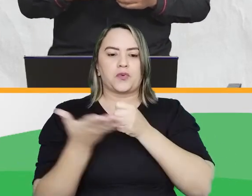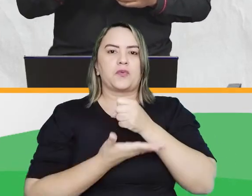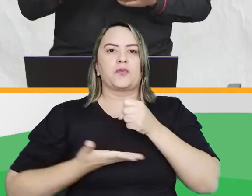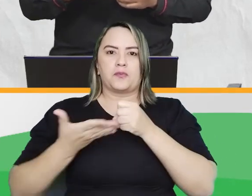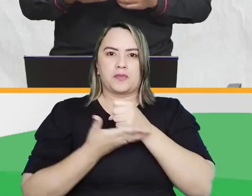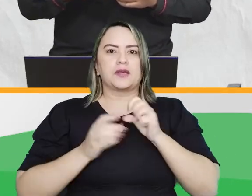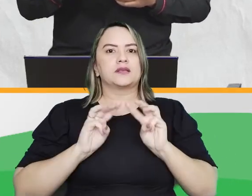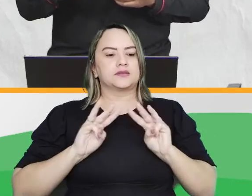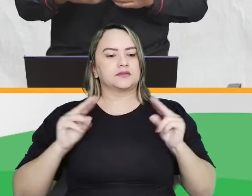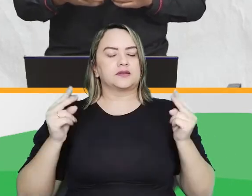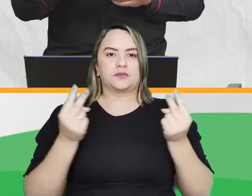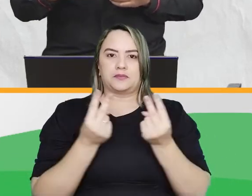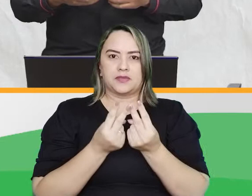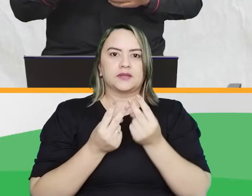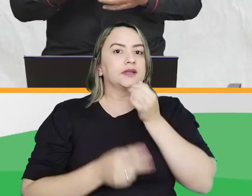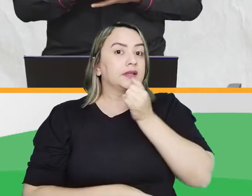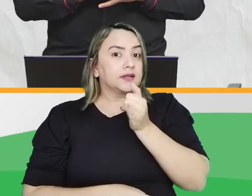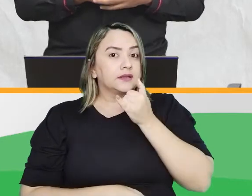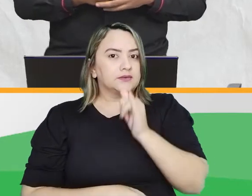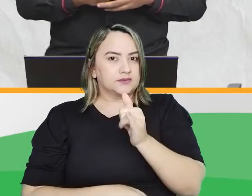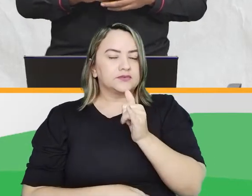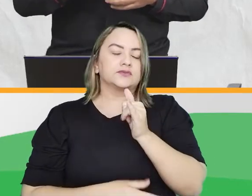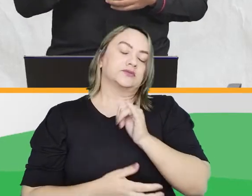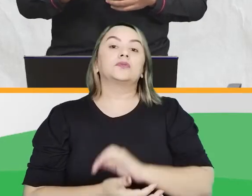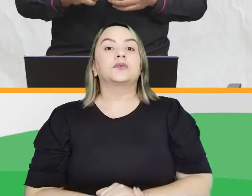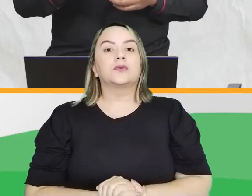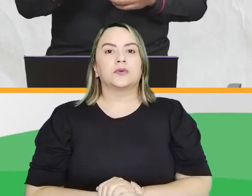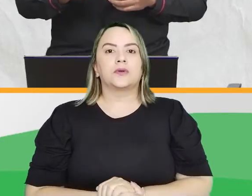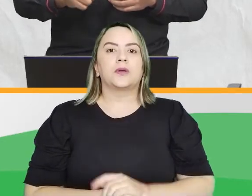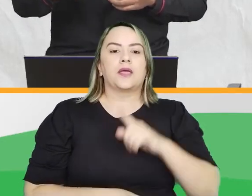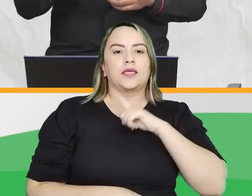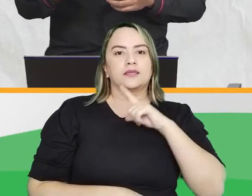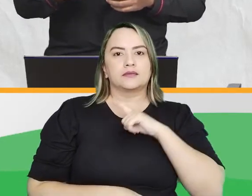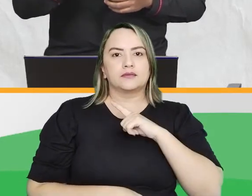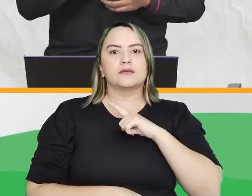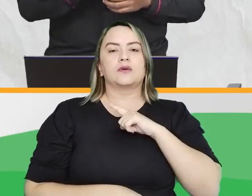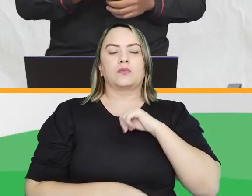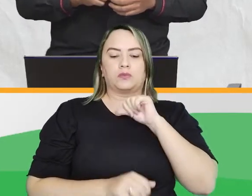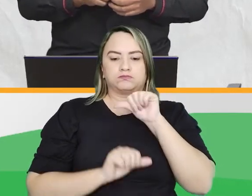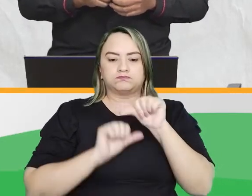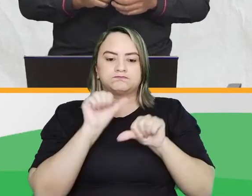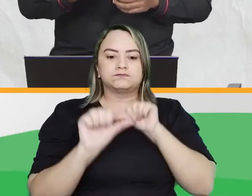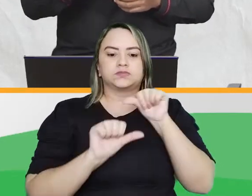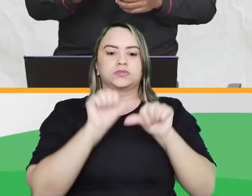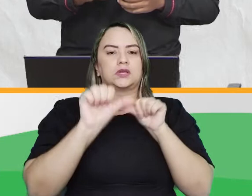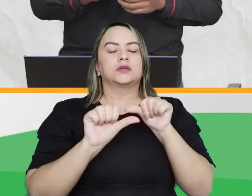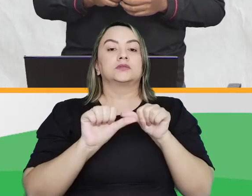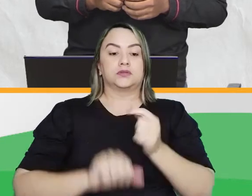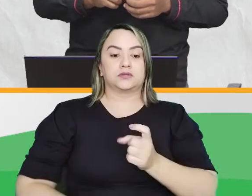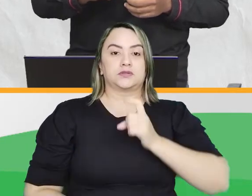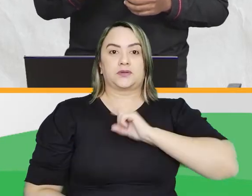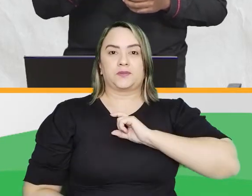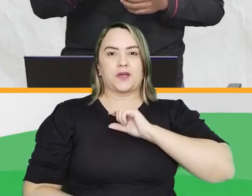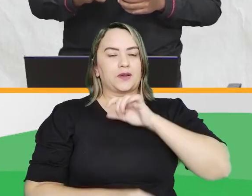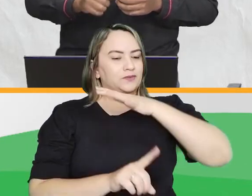com base nas interações e relações entre matéria e energia, para propor ações individuais e coletivas que aperfeiçoem processos